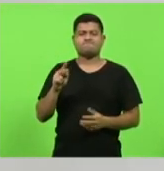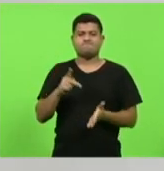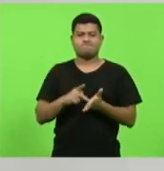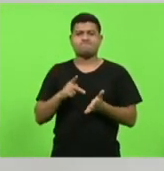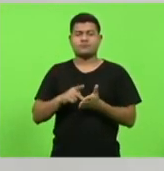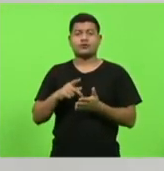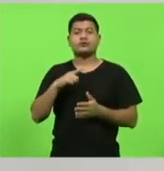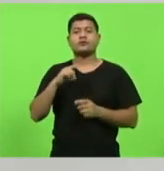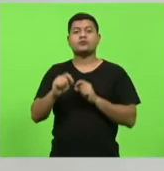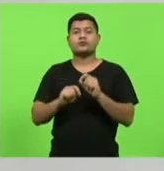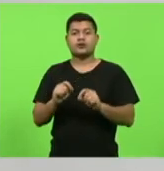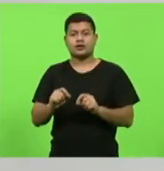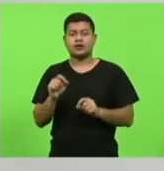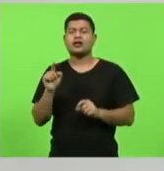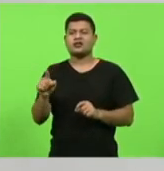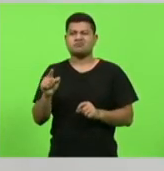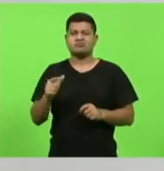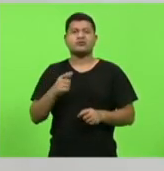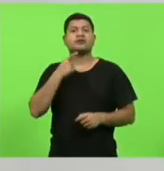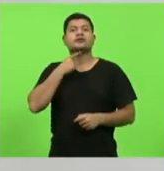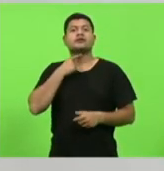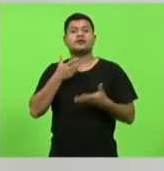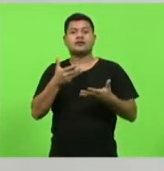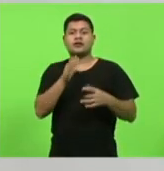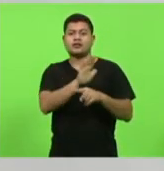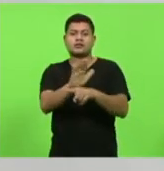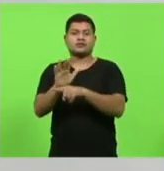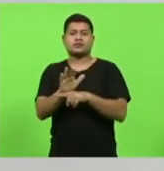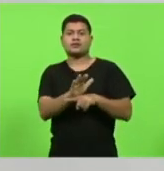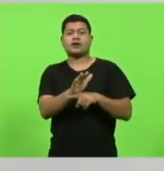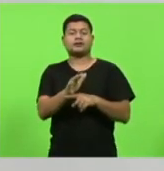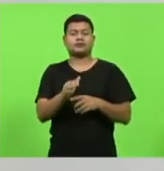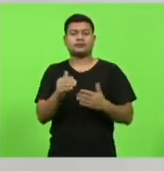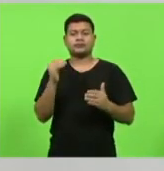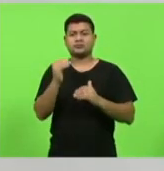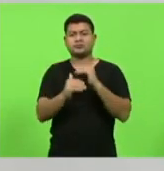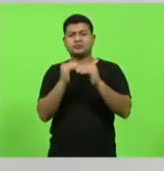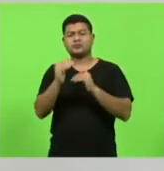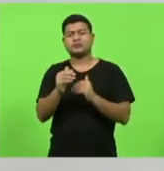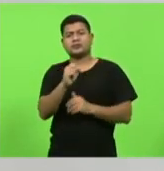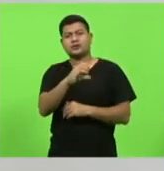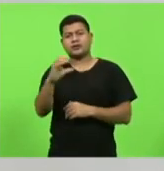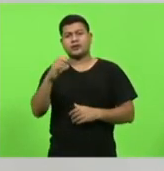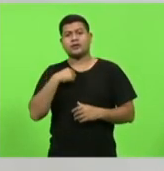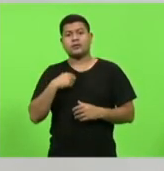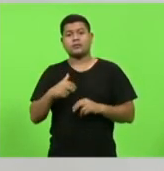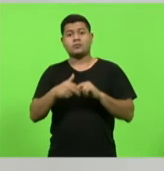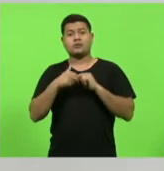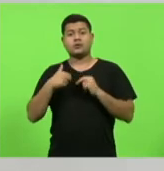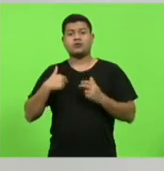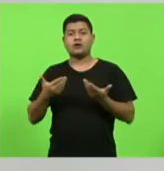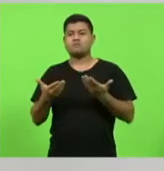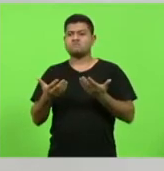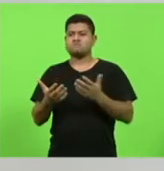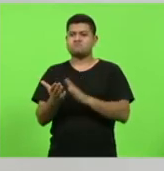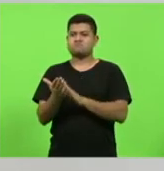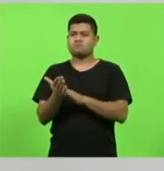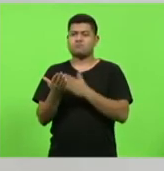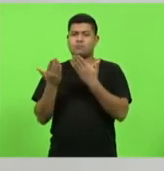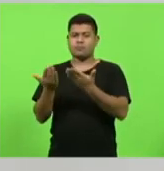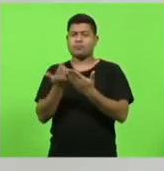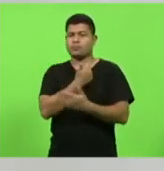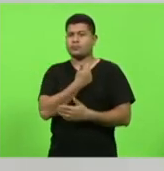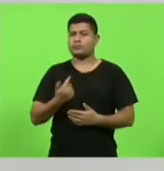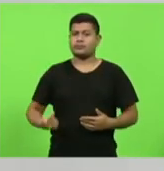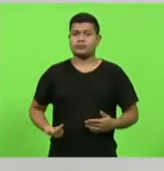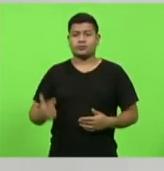espírito público, a vontade de fazer o que é melhor para Santa Catarina. Por isso, quero aqui de público parabenizar o gesto do governador